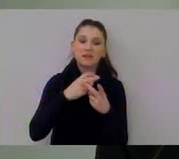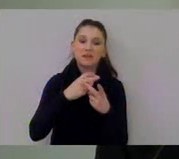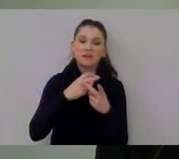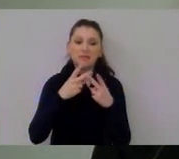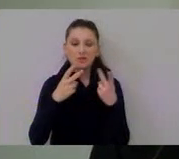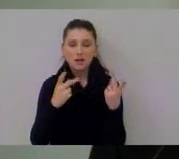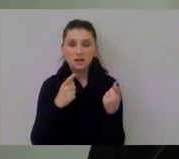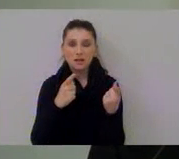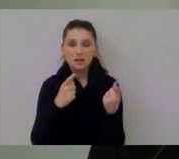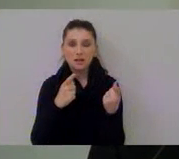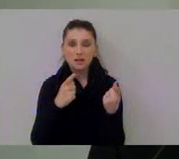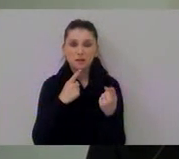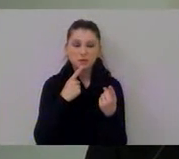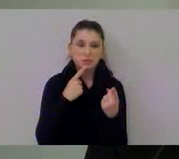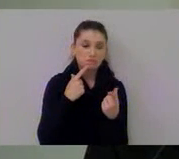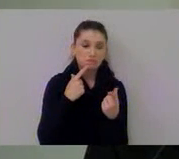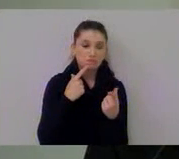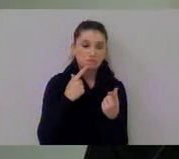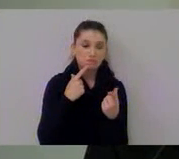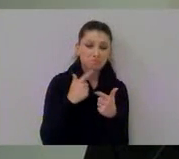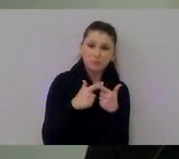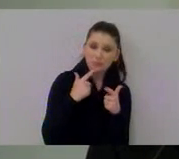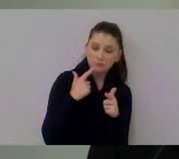fui solicitado que